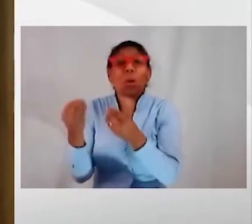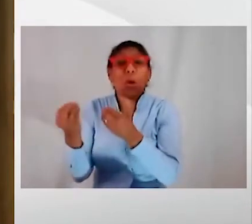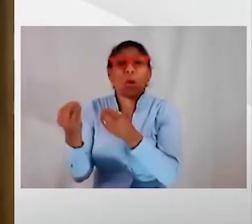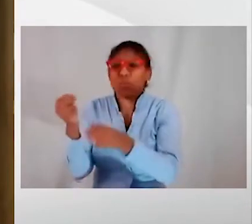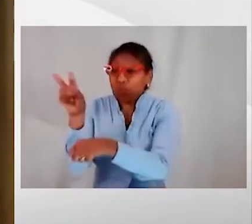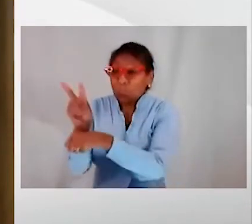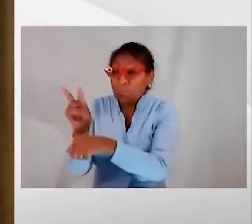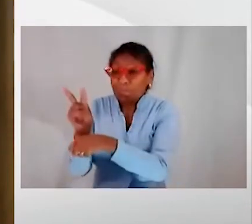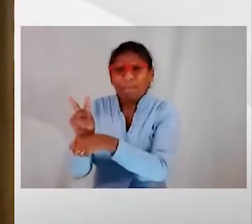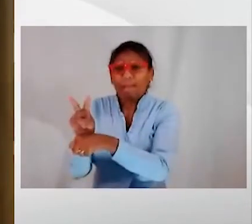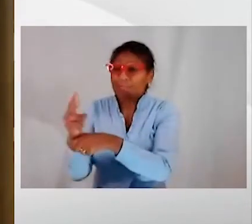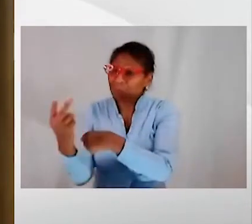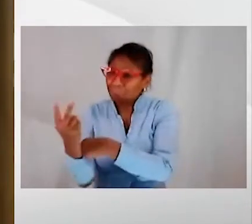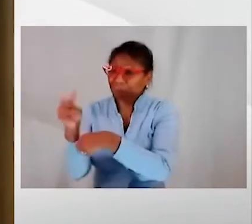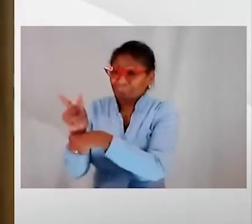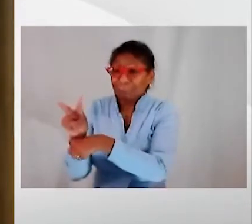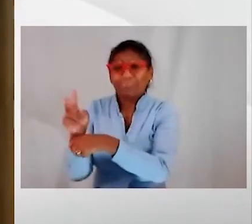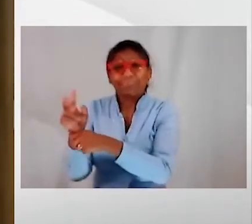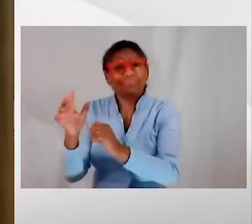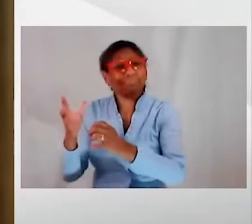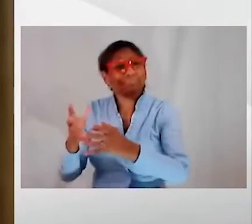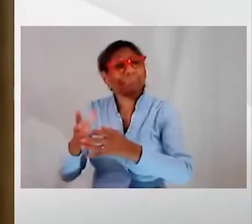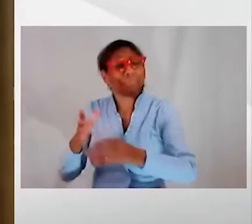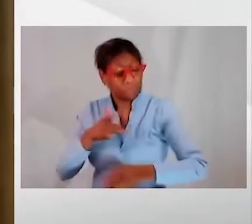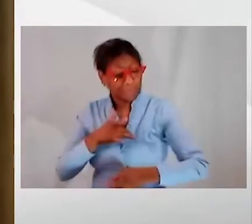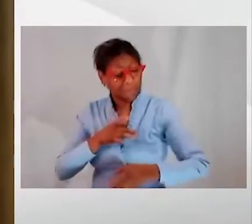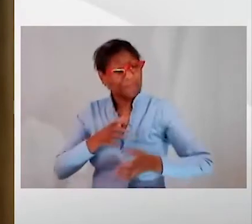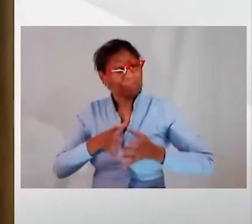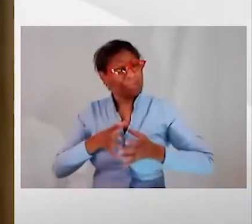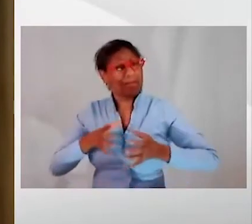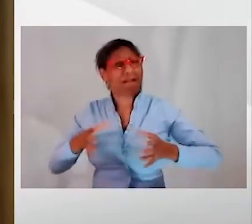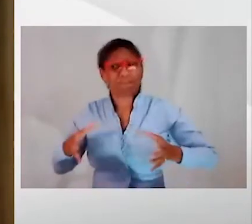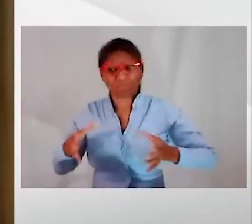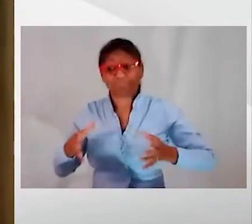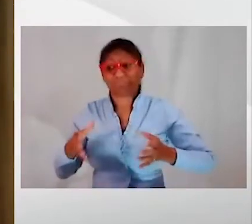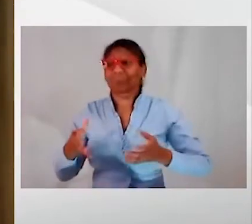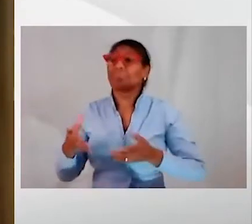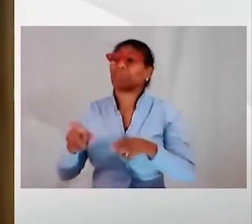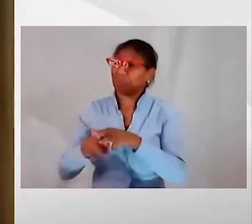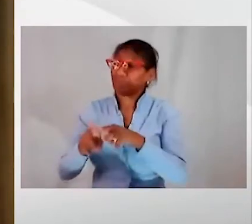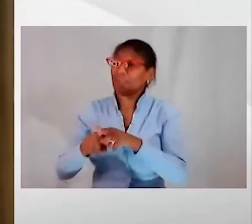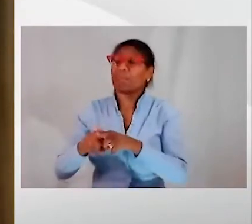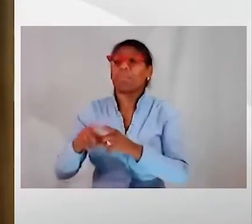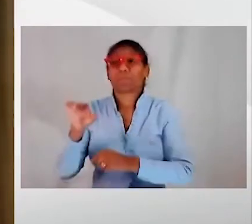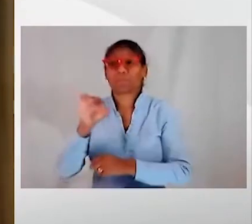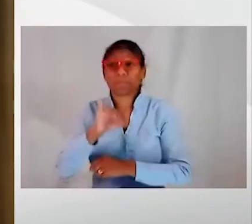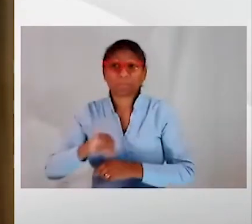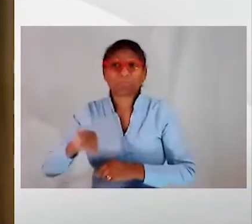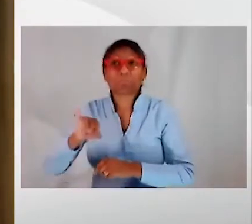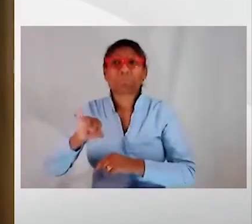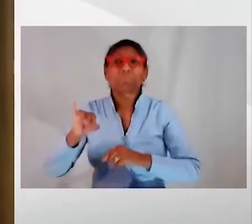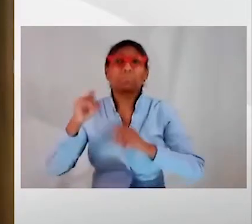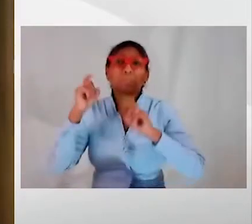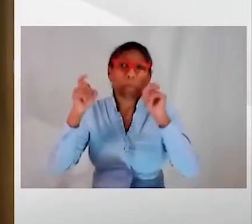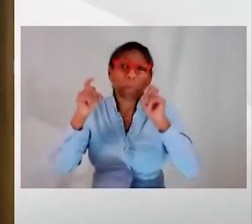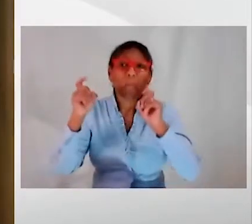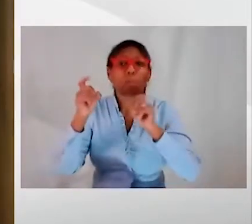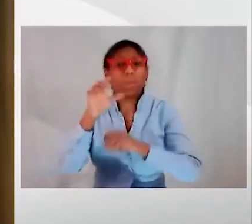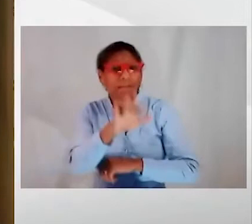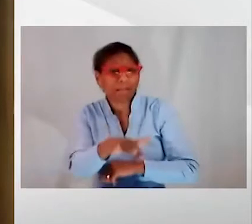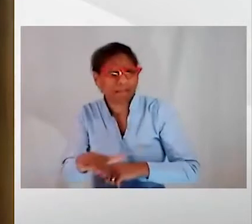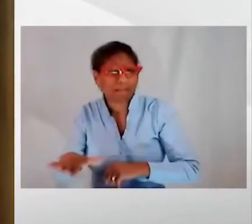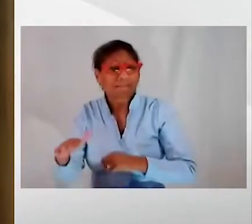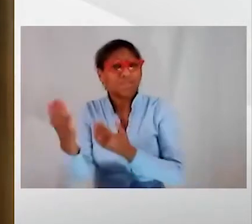esse conceito, em sua amplitude, significa também se importar e cuidar de idosos, de crianças, de